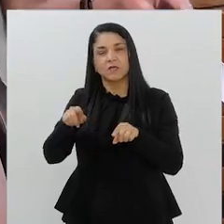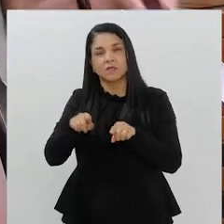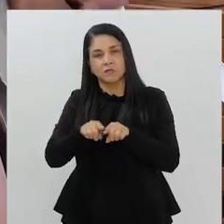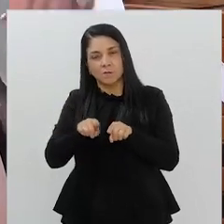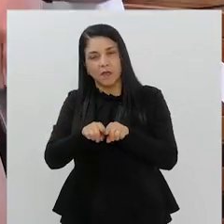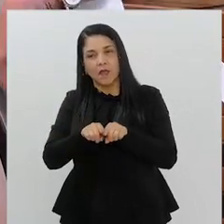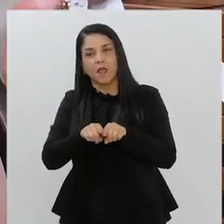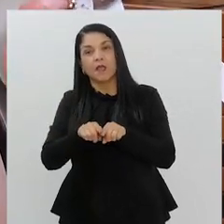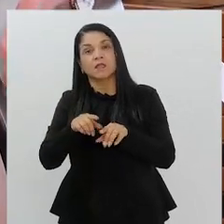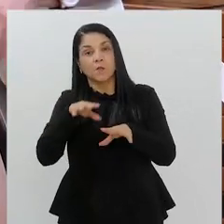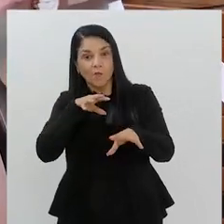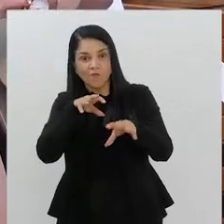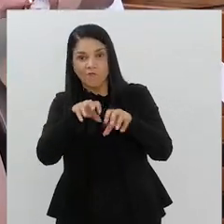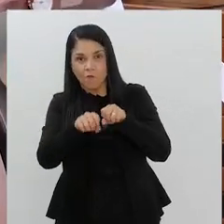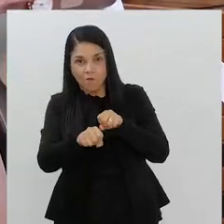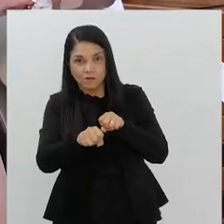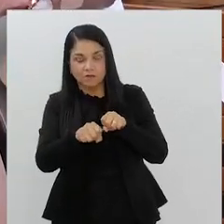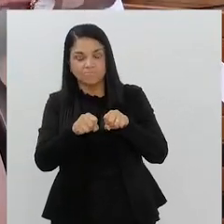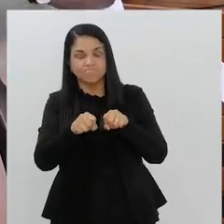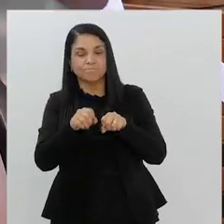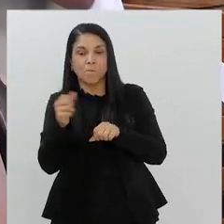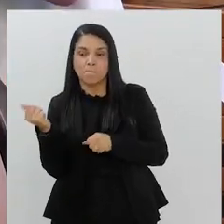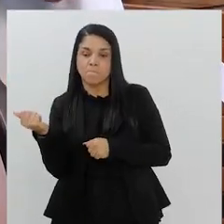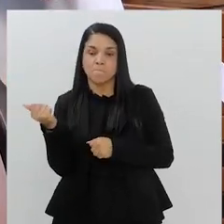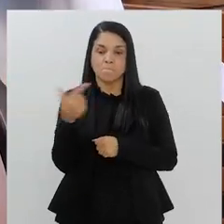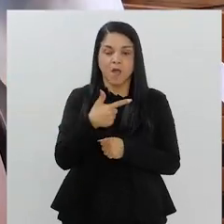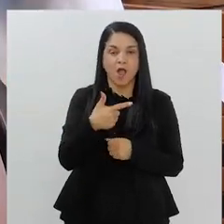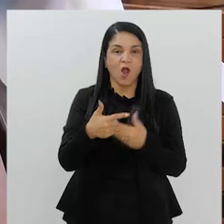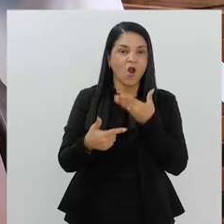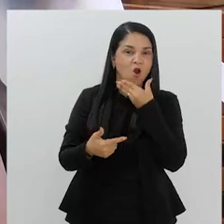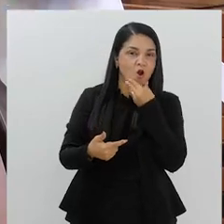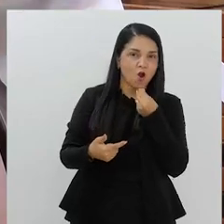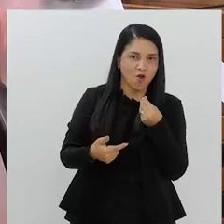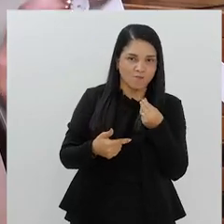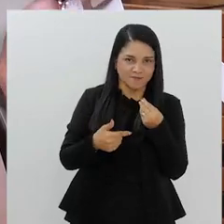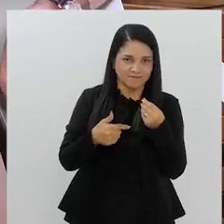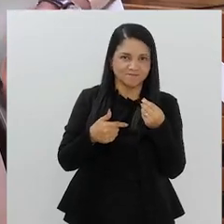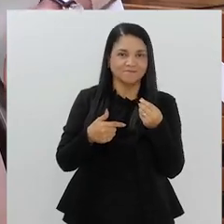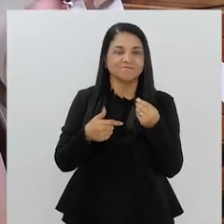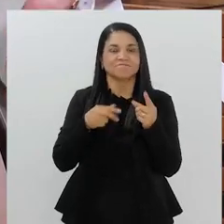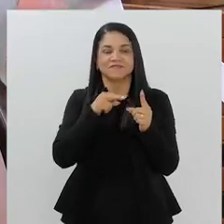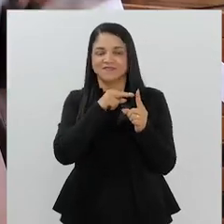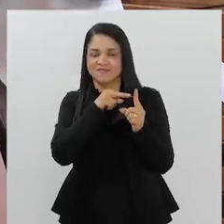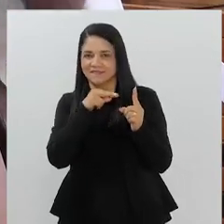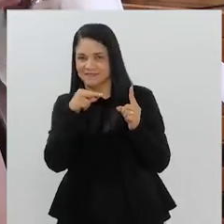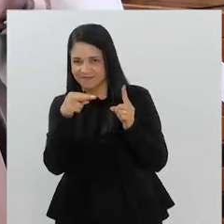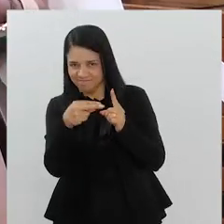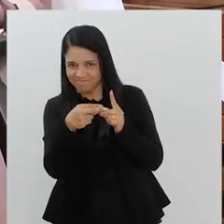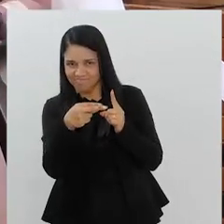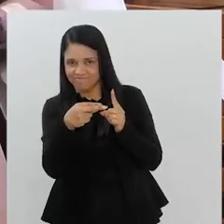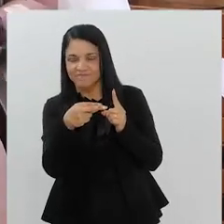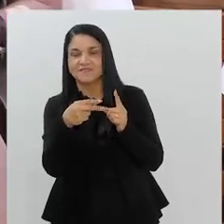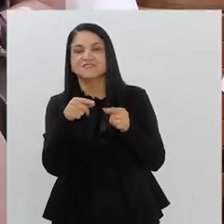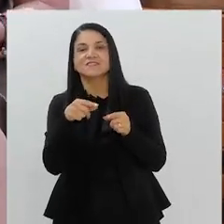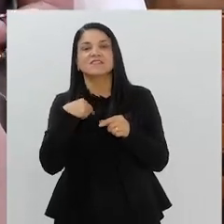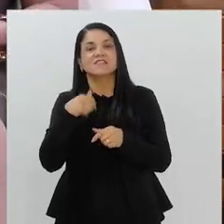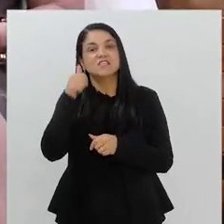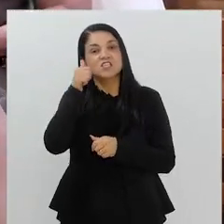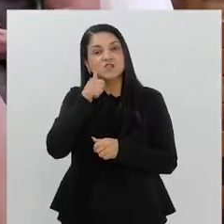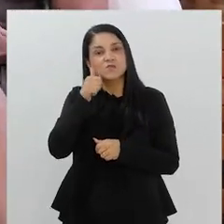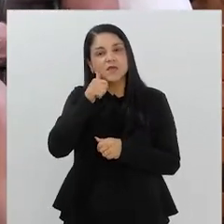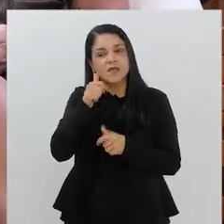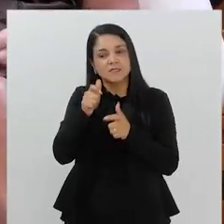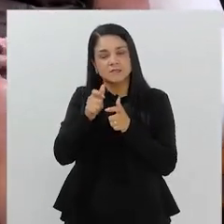pós--graduação mas fato é que nós temos uma formação melhor do ponto de vista da análise curricular e da trajetória acadêmica as